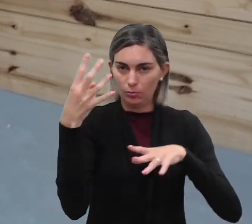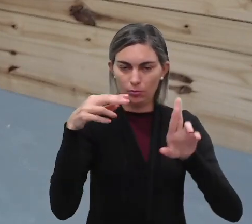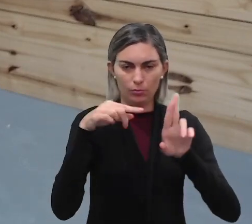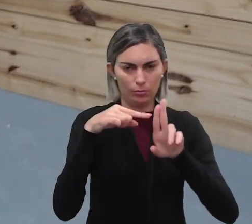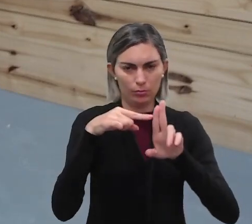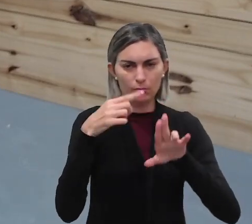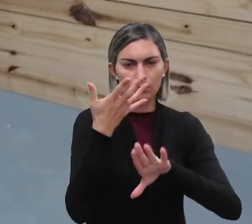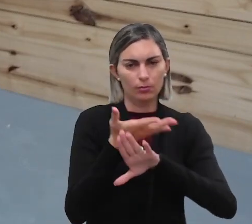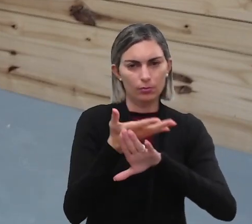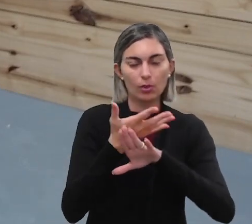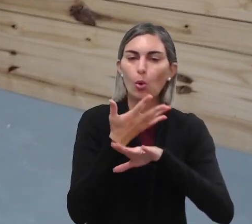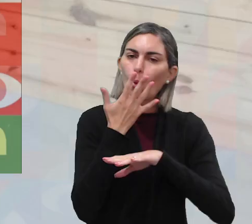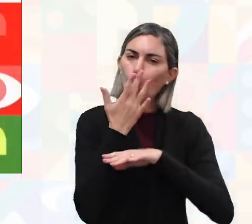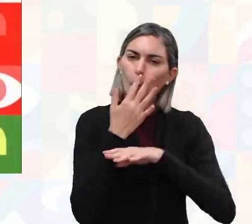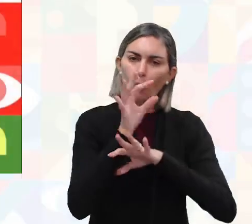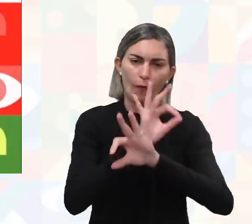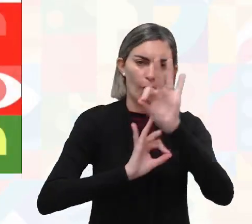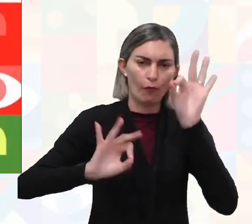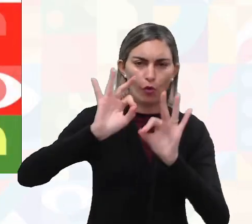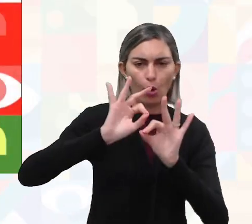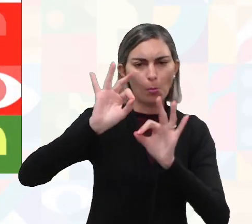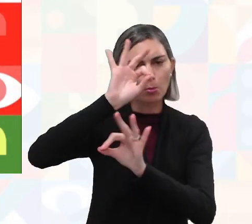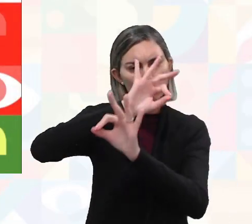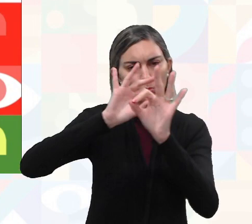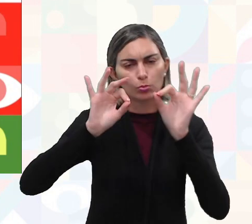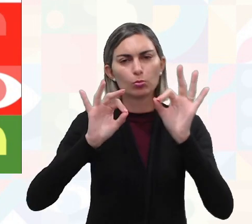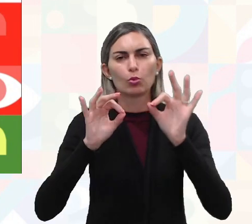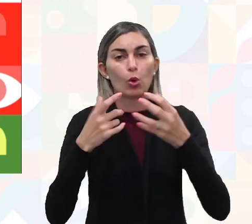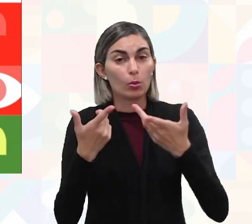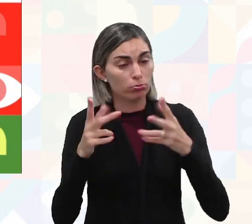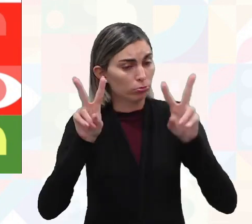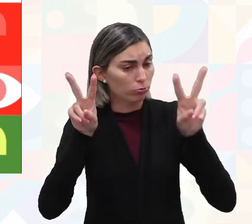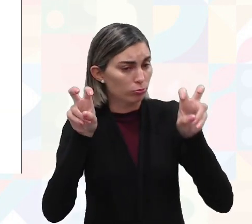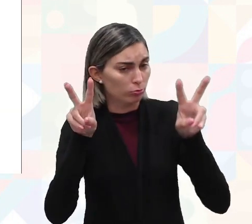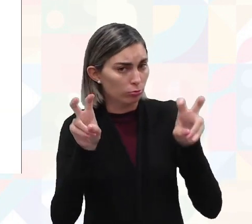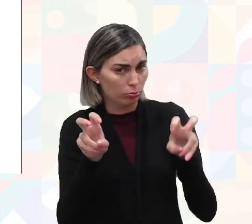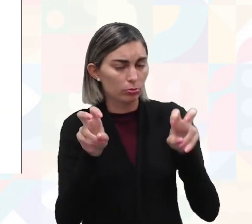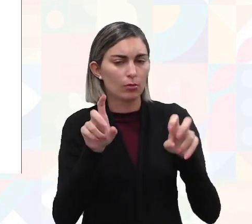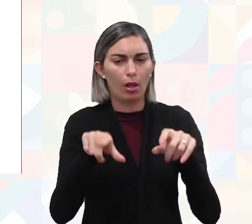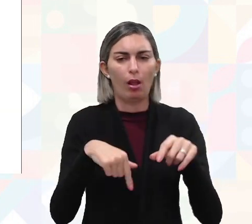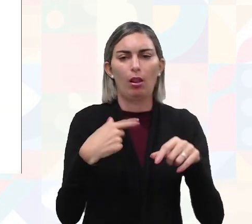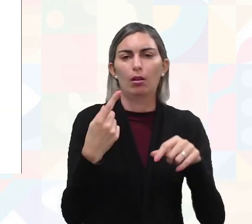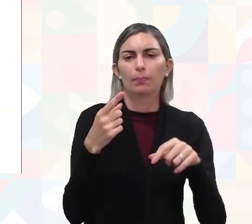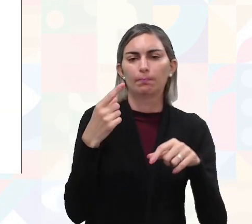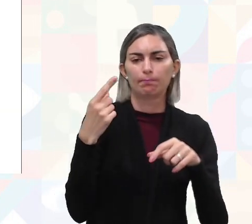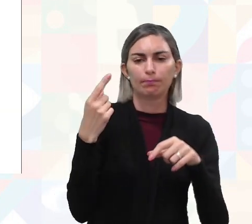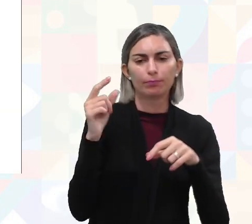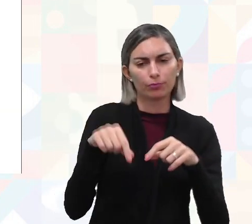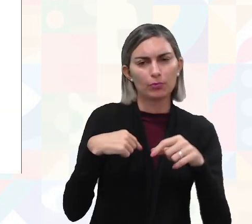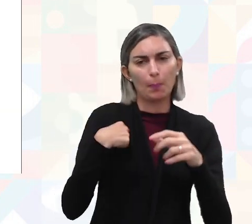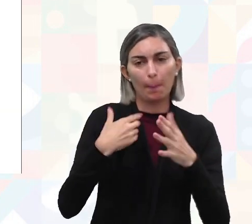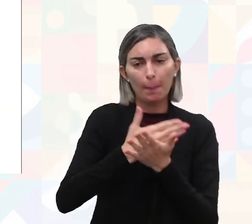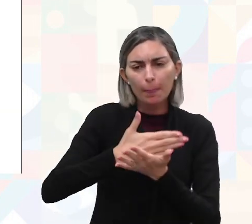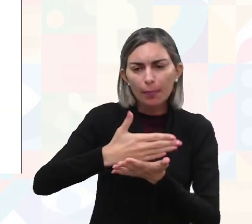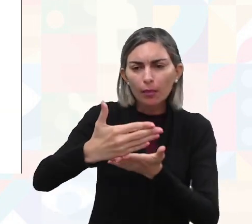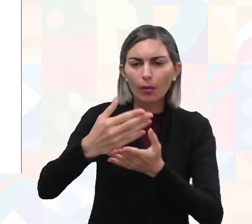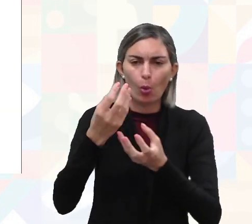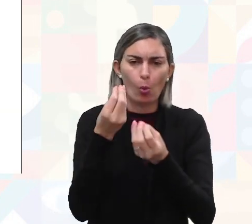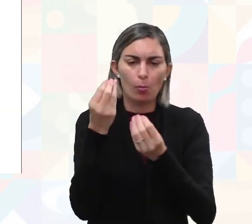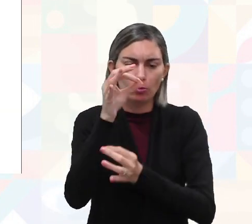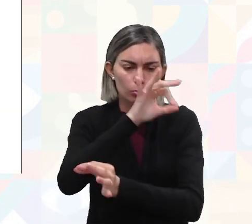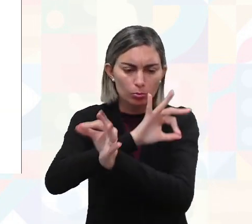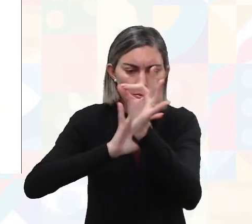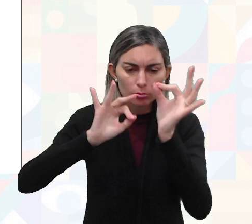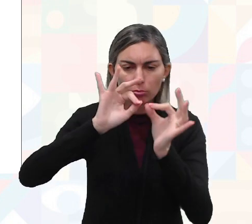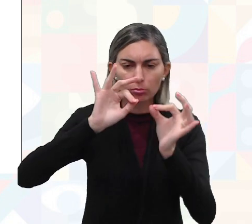da disciplina de Cor, Forma e Composição, cujo tema é sobre os princípios da forma,